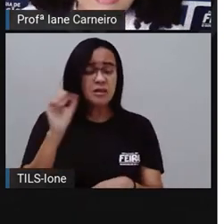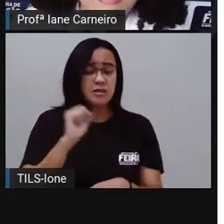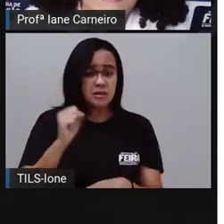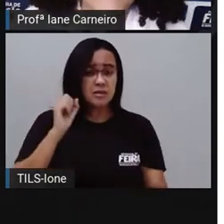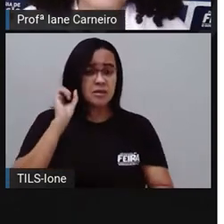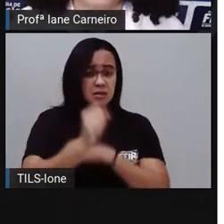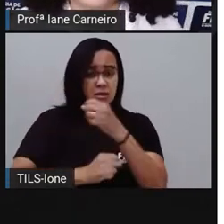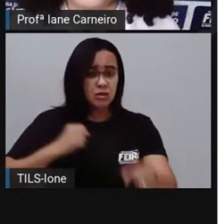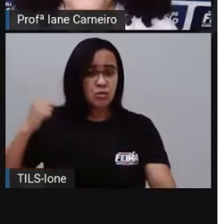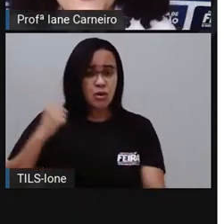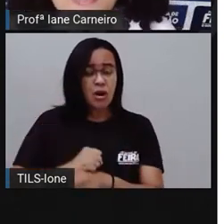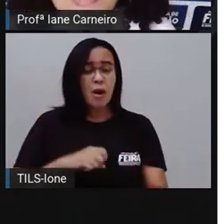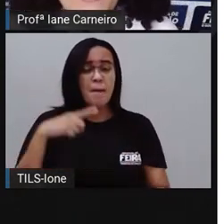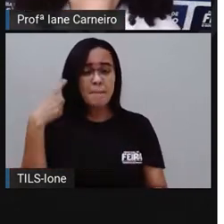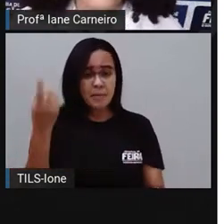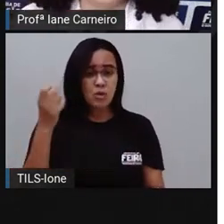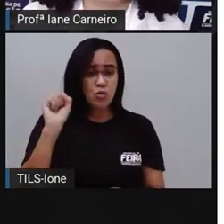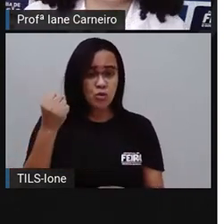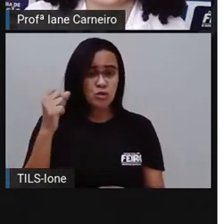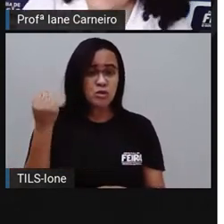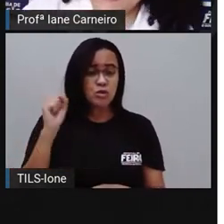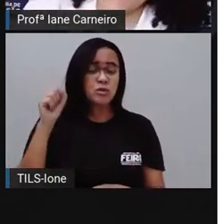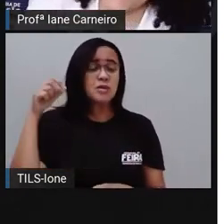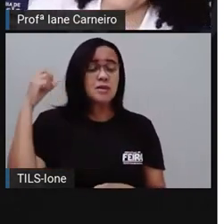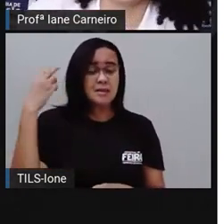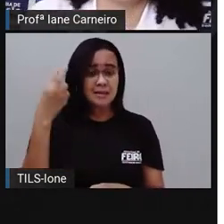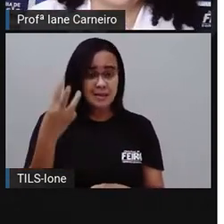1893. Ela é poetisa,